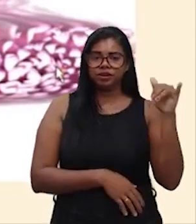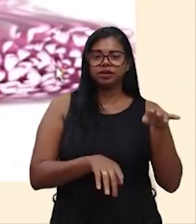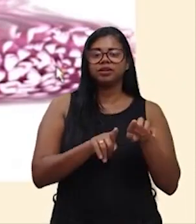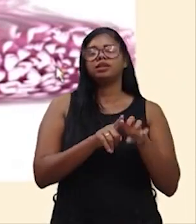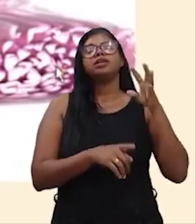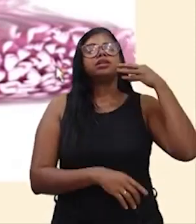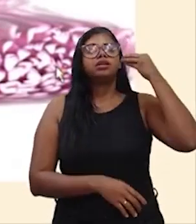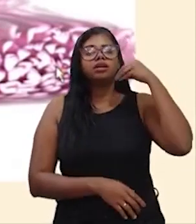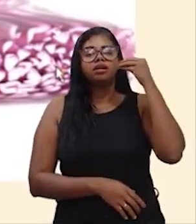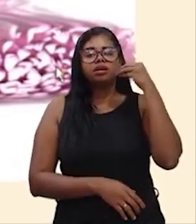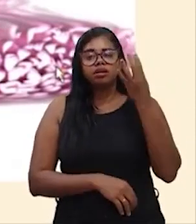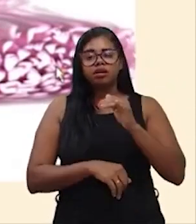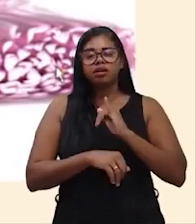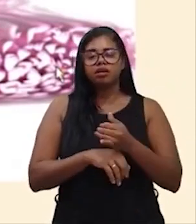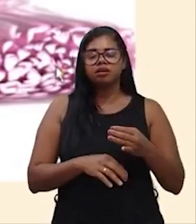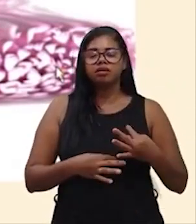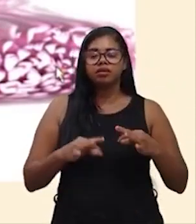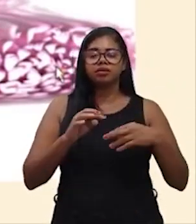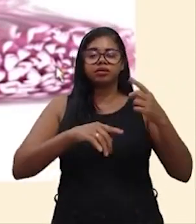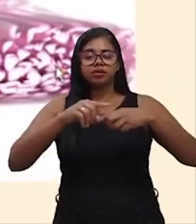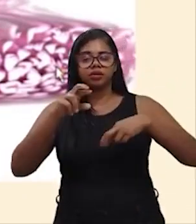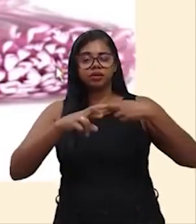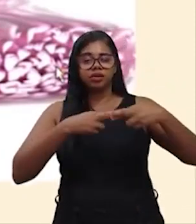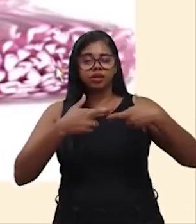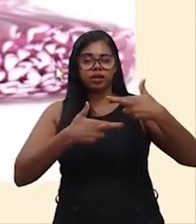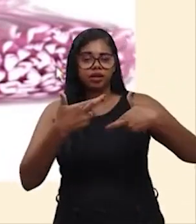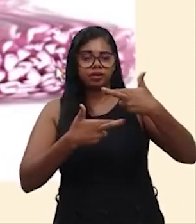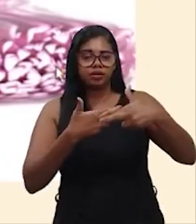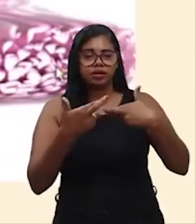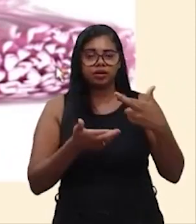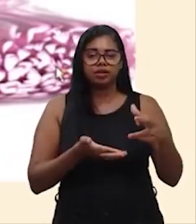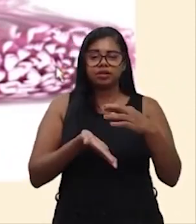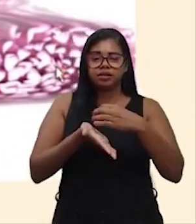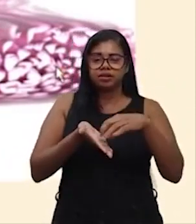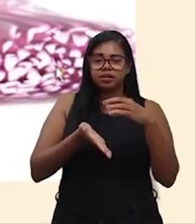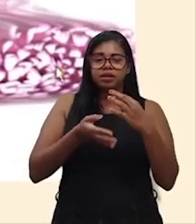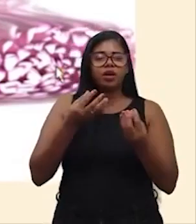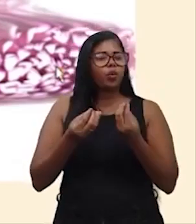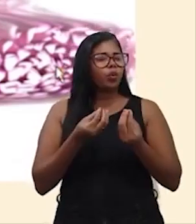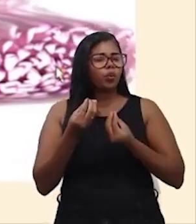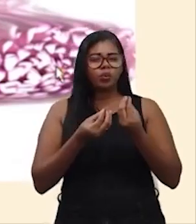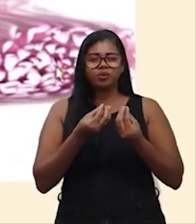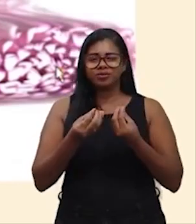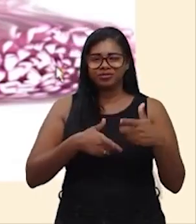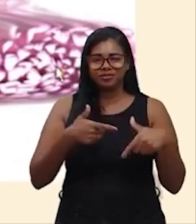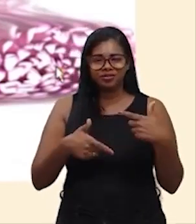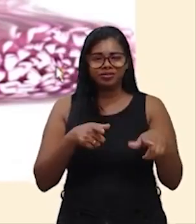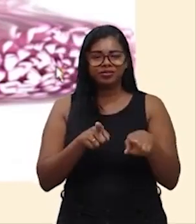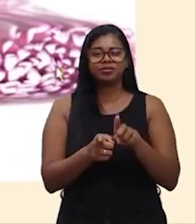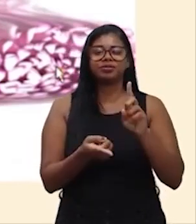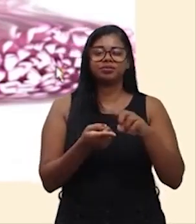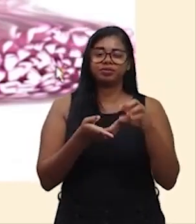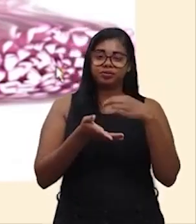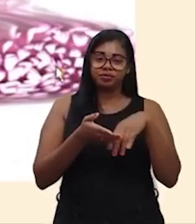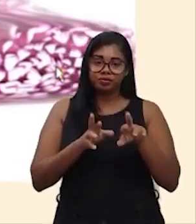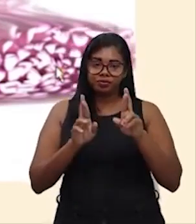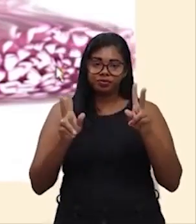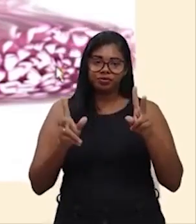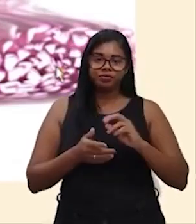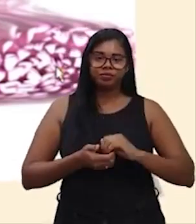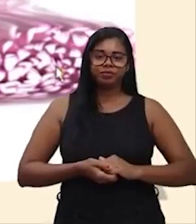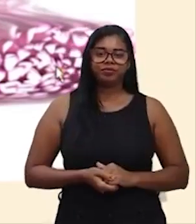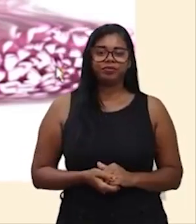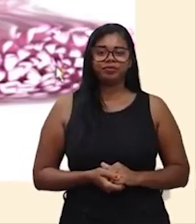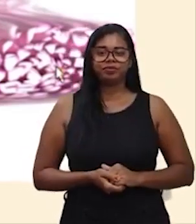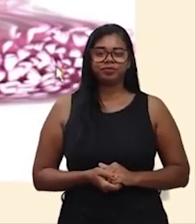essa experimentação digital, né? Você reutilizar um scanner, né? Como eu posso trabalhar um escaneamento diferente? Então,